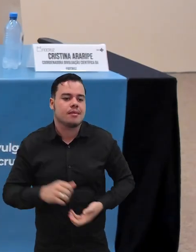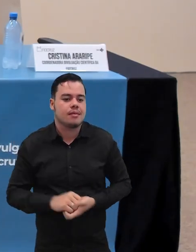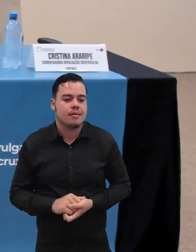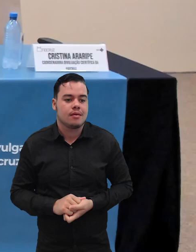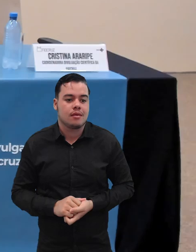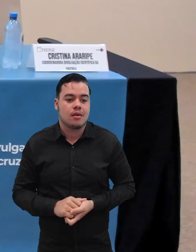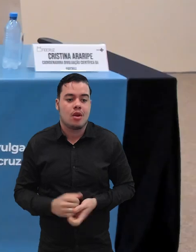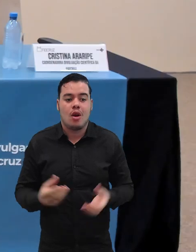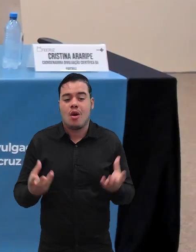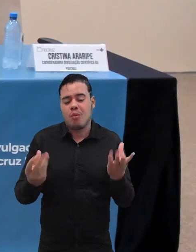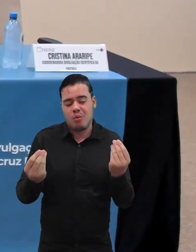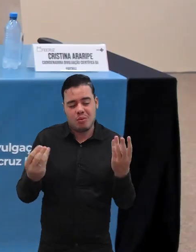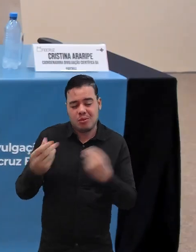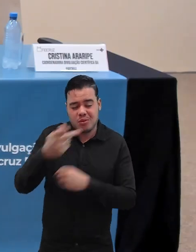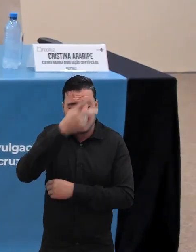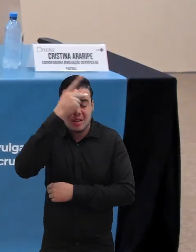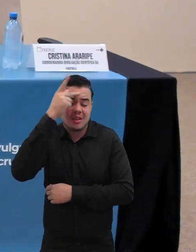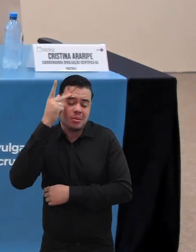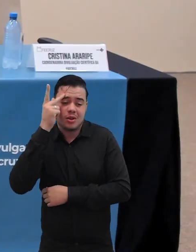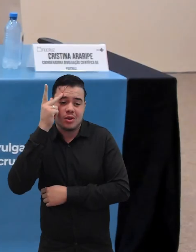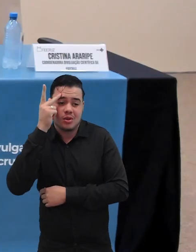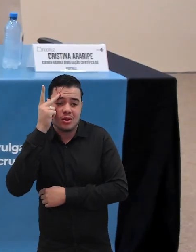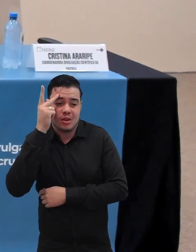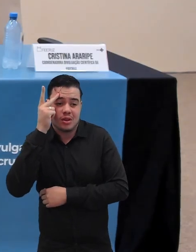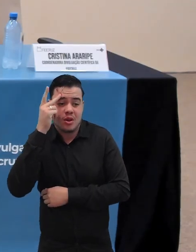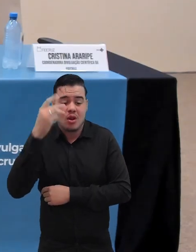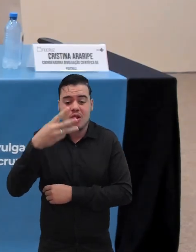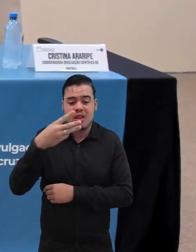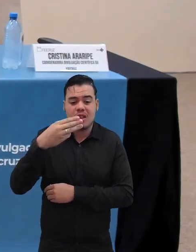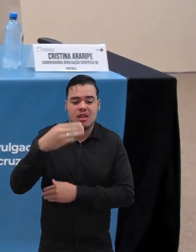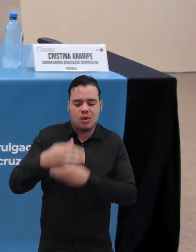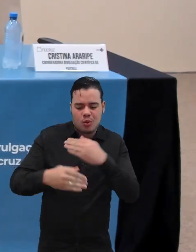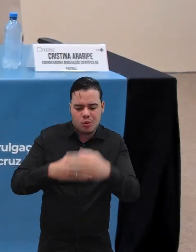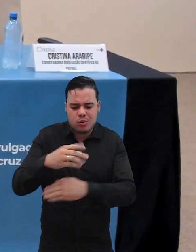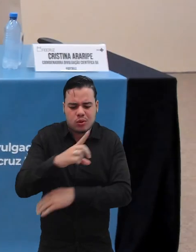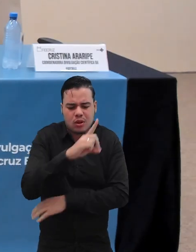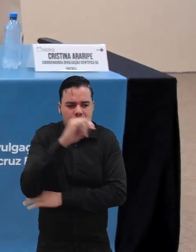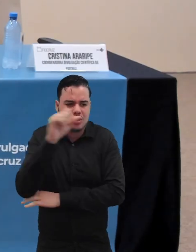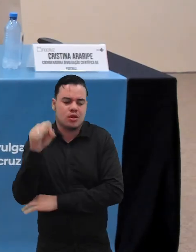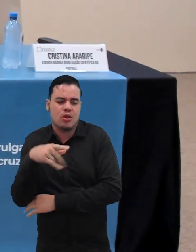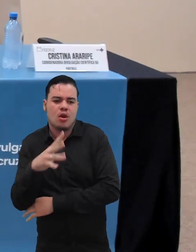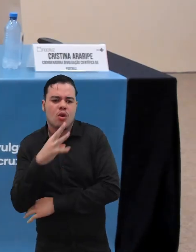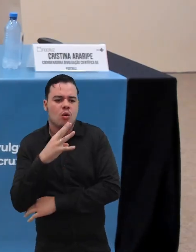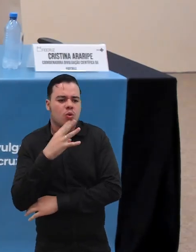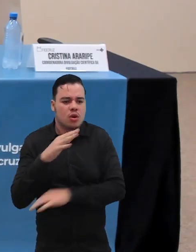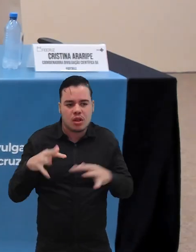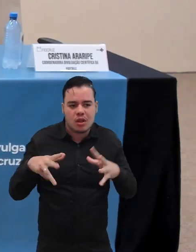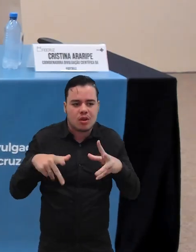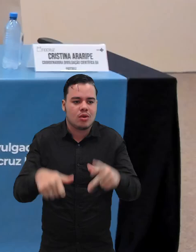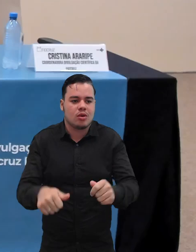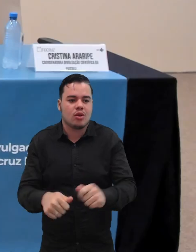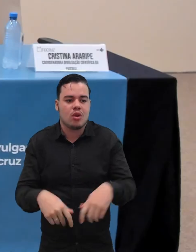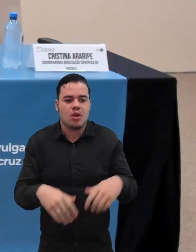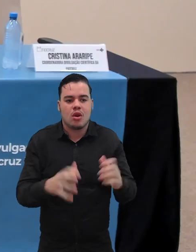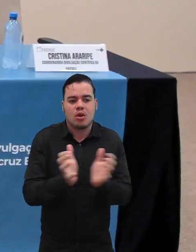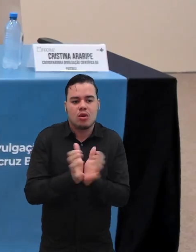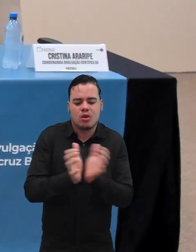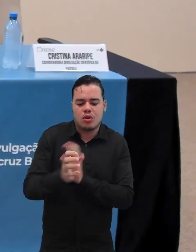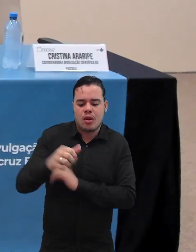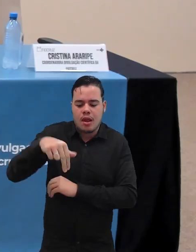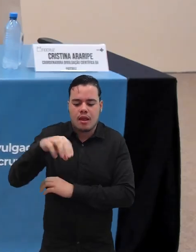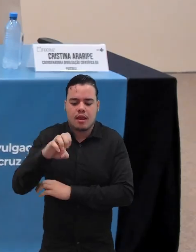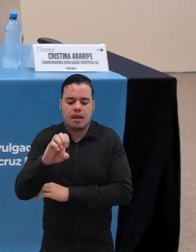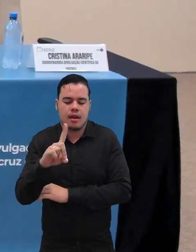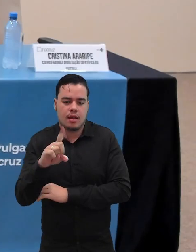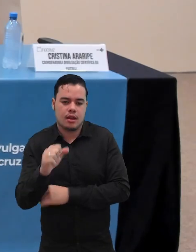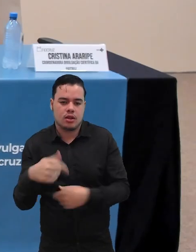E são muitas mesmo, assim, ao longo desses 3 dias vocês vão conhecer todas elas, eu espero, a nossa equipe da SCOM, a nossa equipe do NEAD,